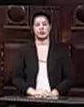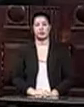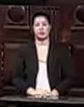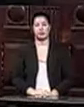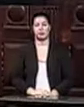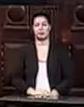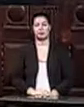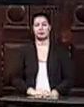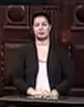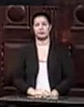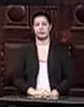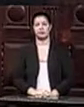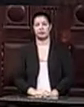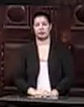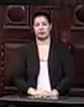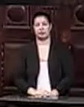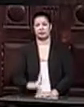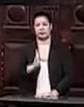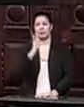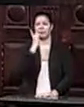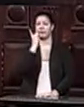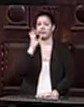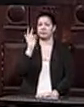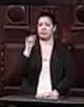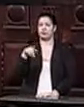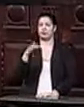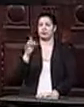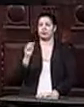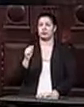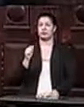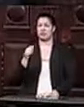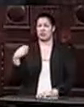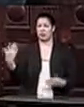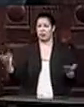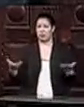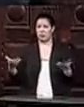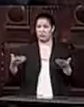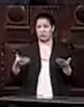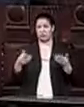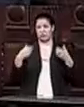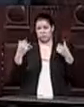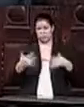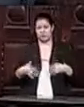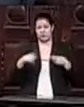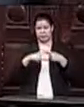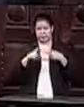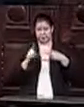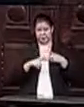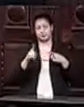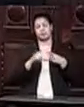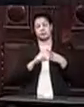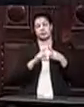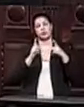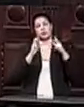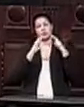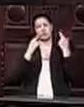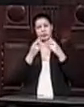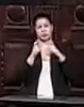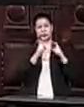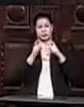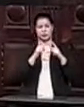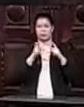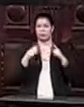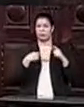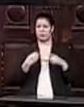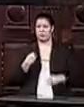Deputada Fatinha, hoje quero falar, na verdade, duas audiências públicas de